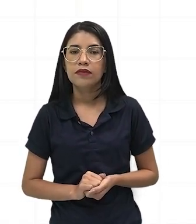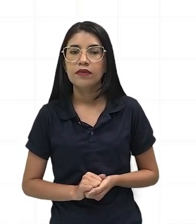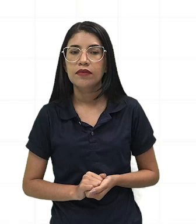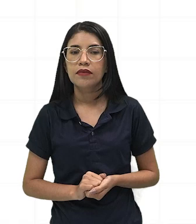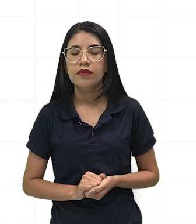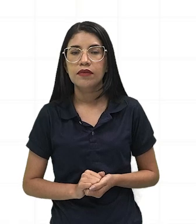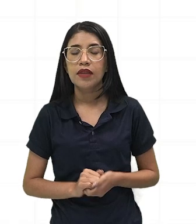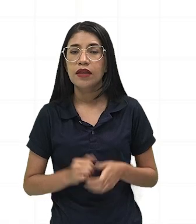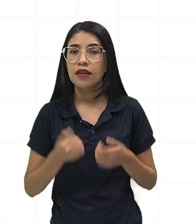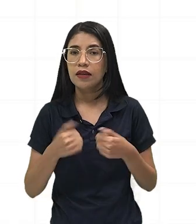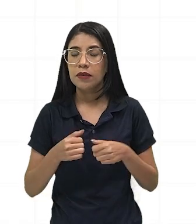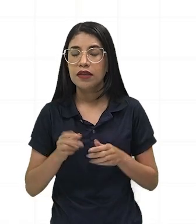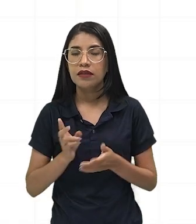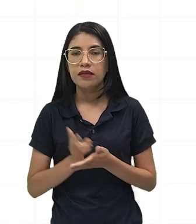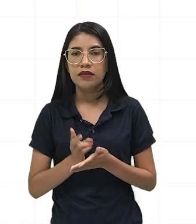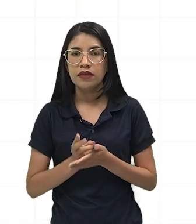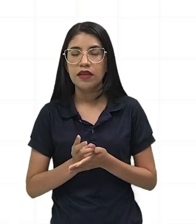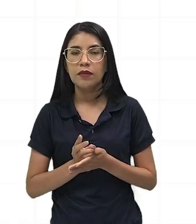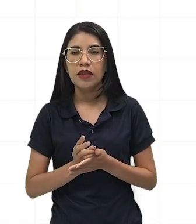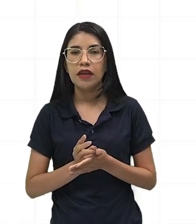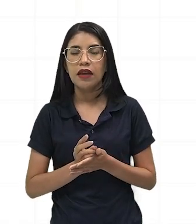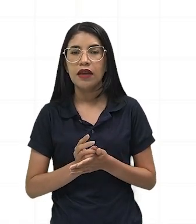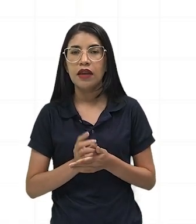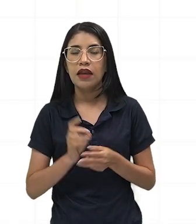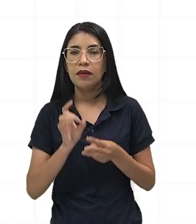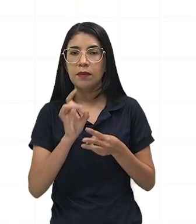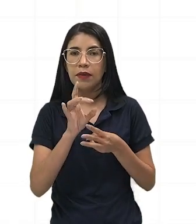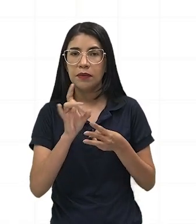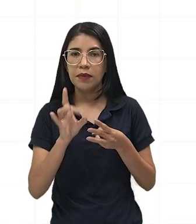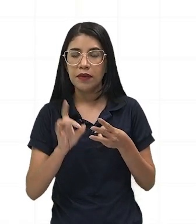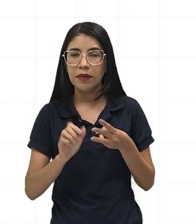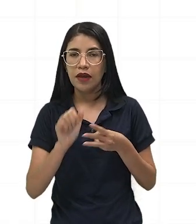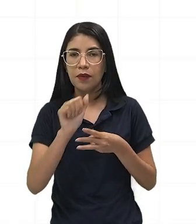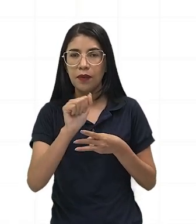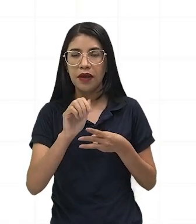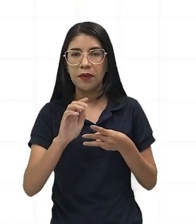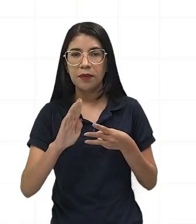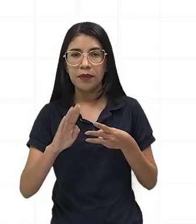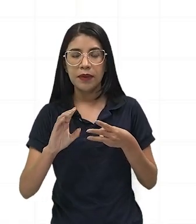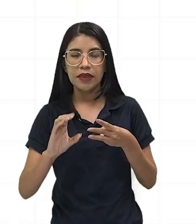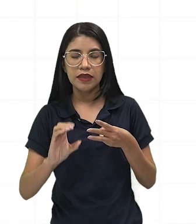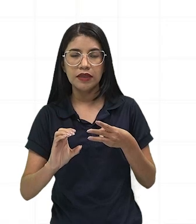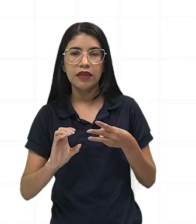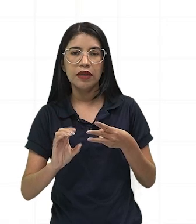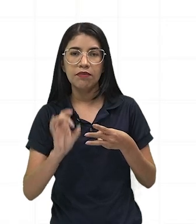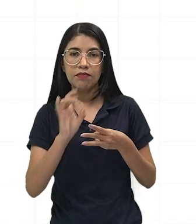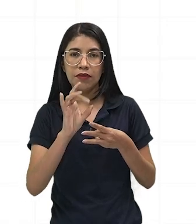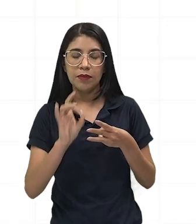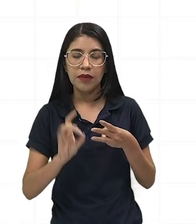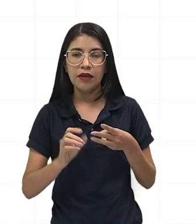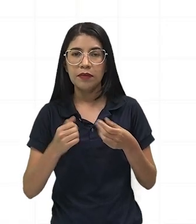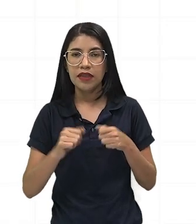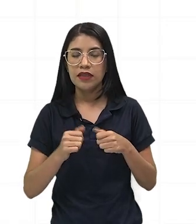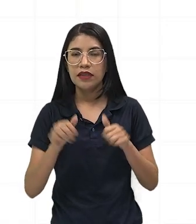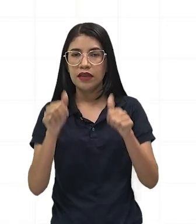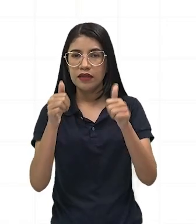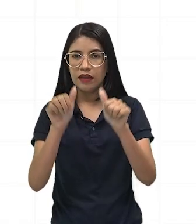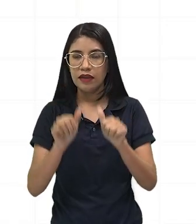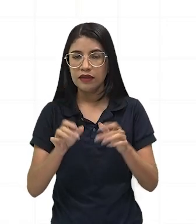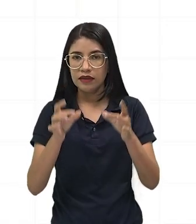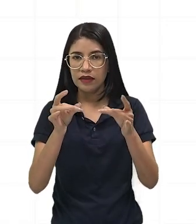para cada aluno. O aluno A, né? Ó, ele tirou a primeira nota aqui de